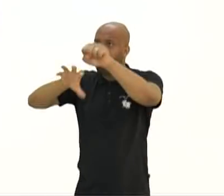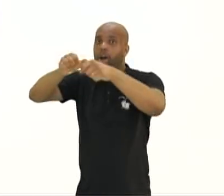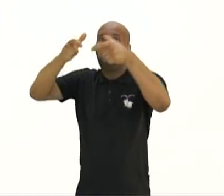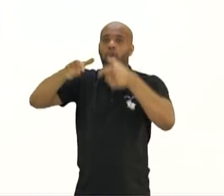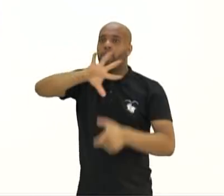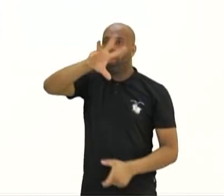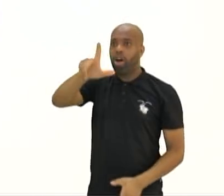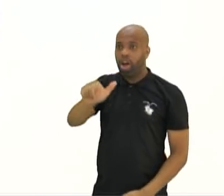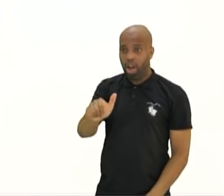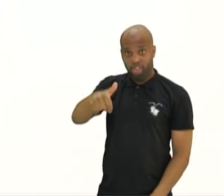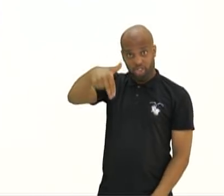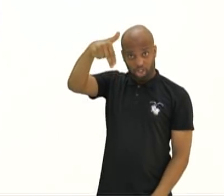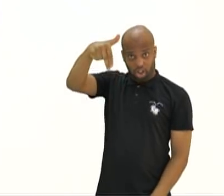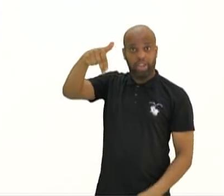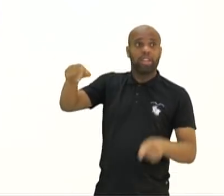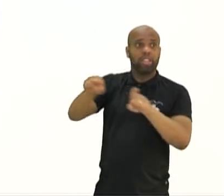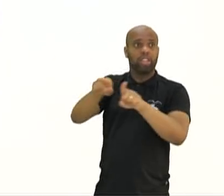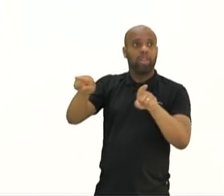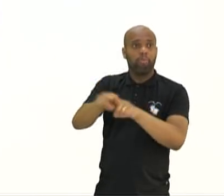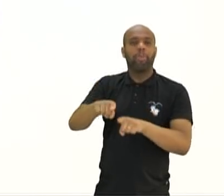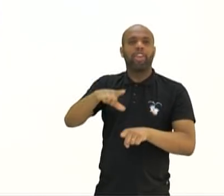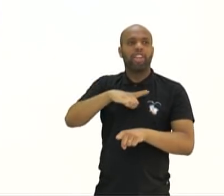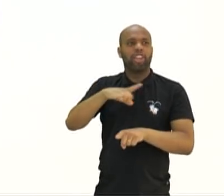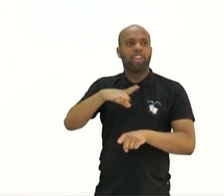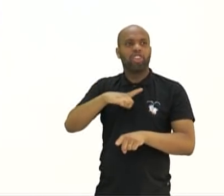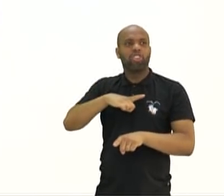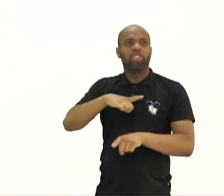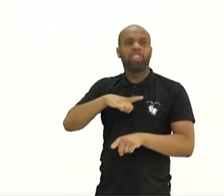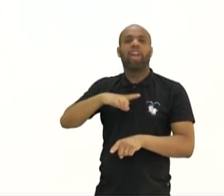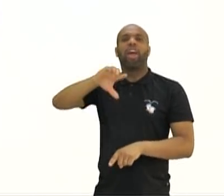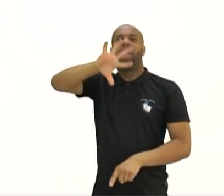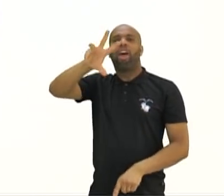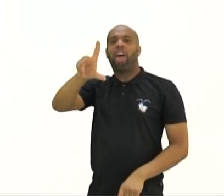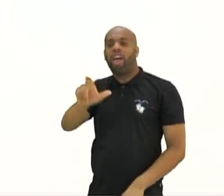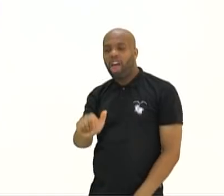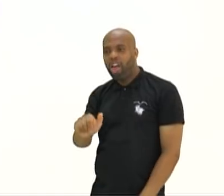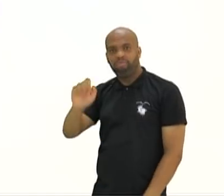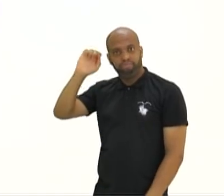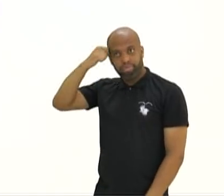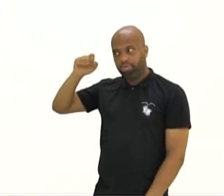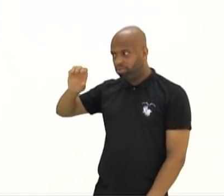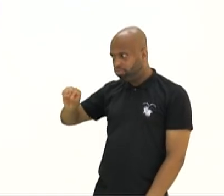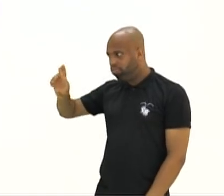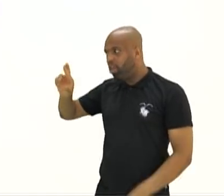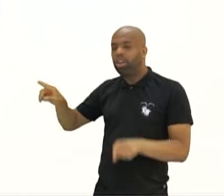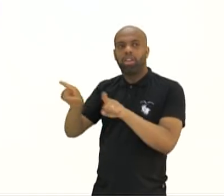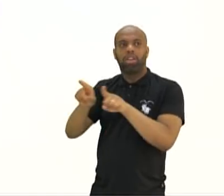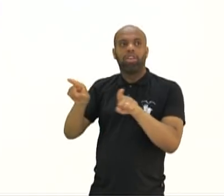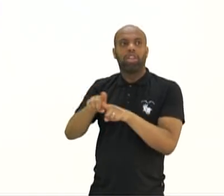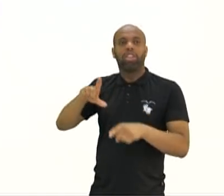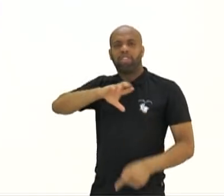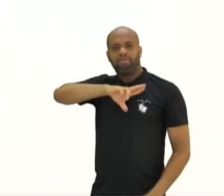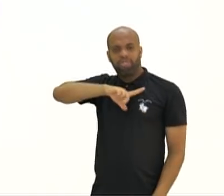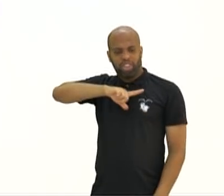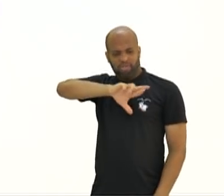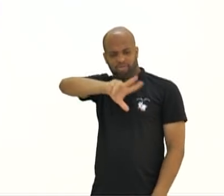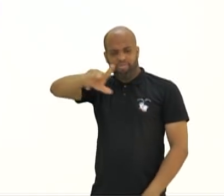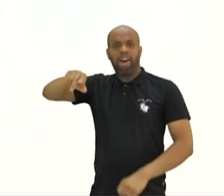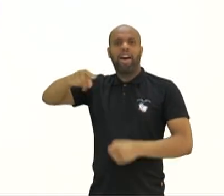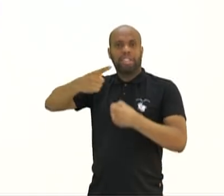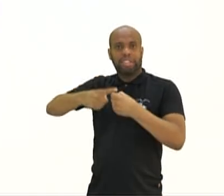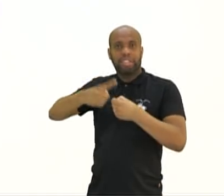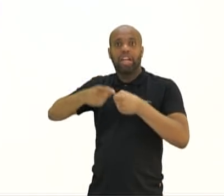África, na costa do Atlântico, também na África Oriental, chegaram até várias cidades